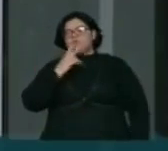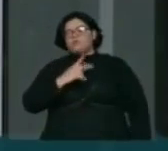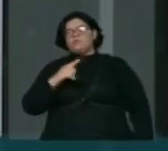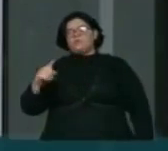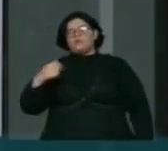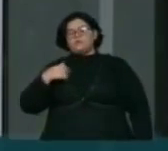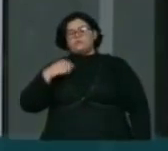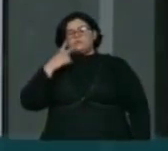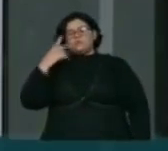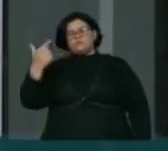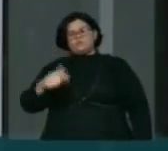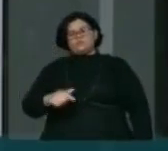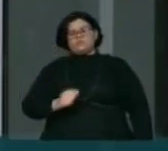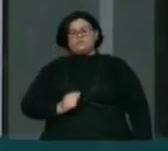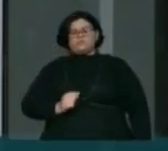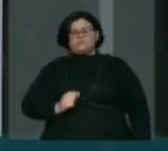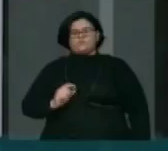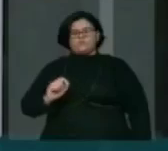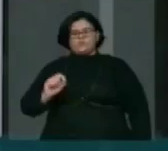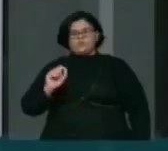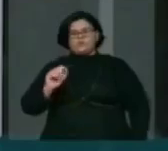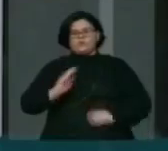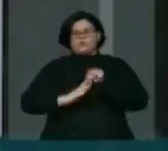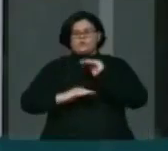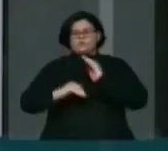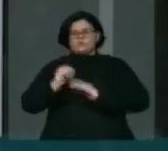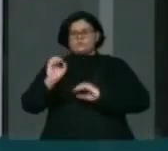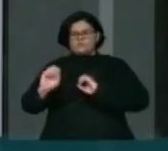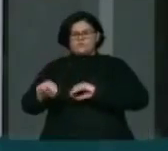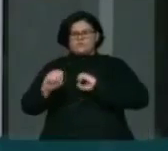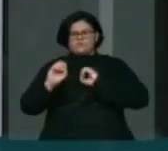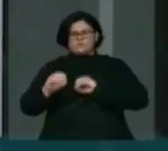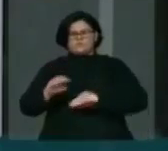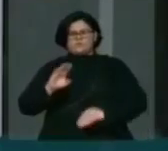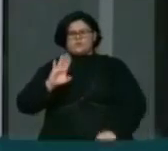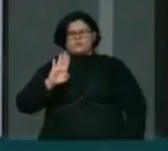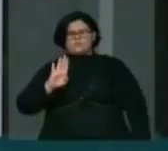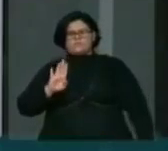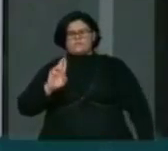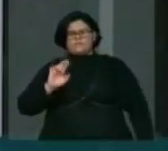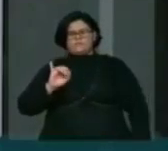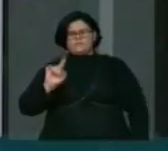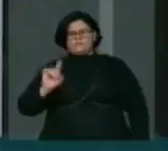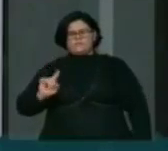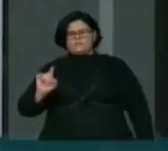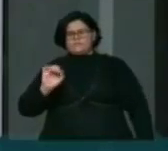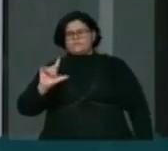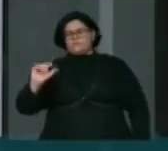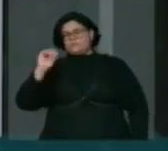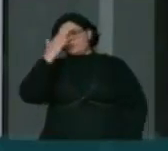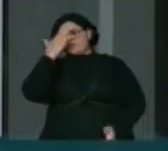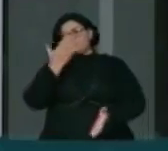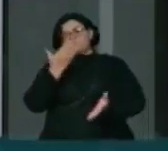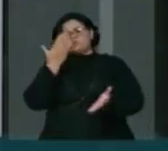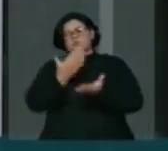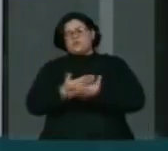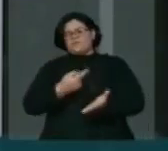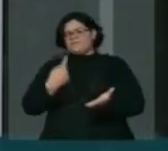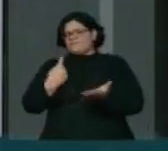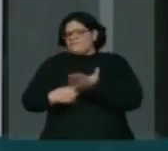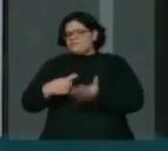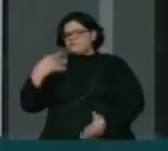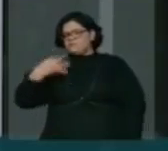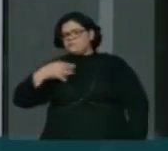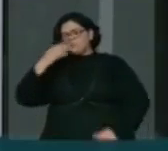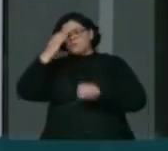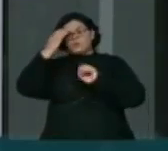de reiterar, que é a questão da educação. O Brizola acreditava piamente, profundamente, estruturalmente,